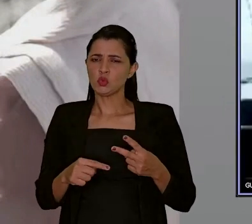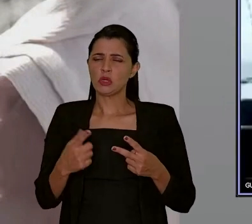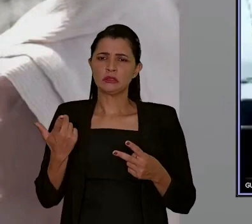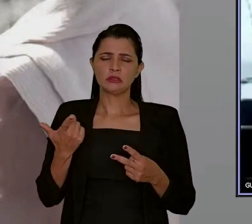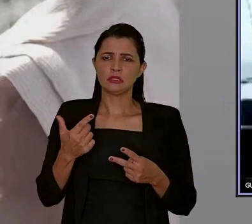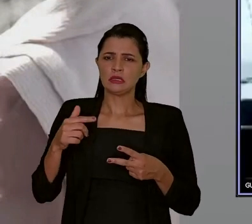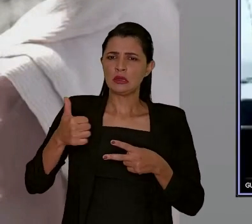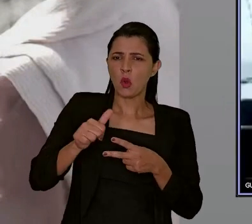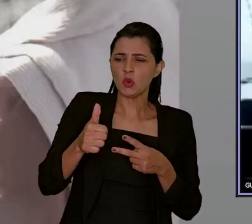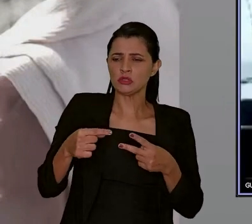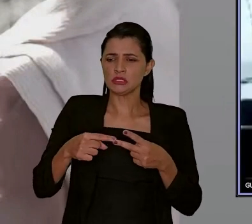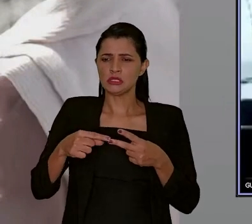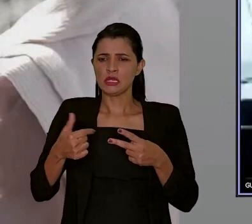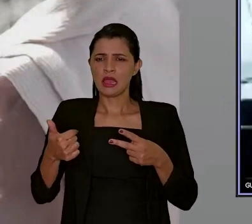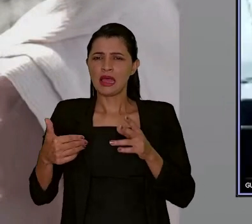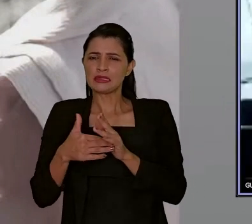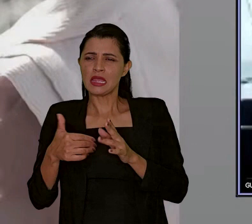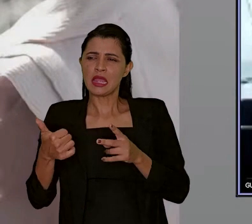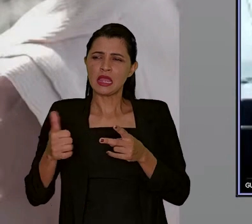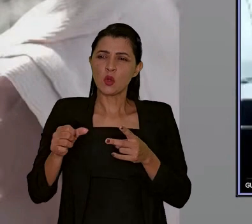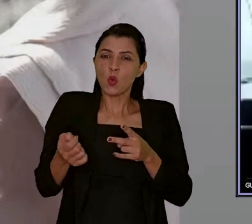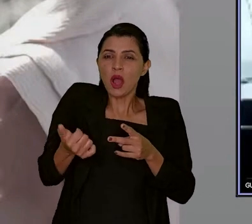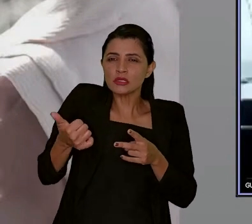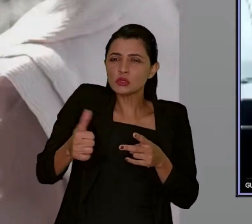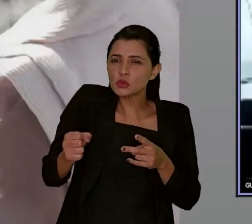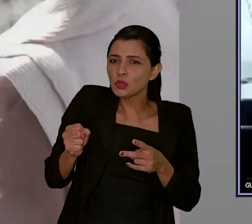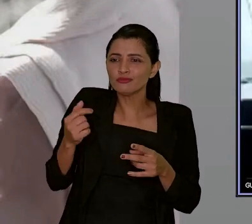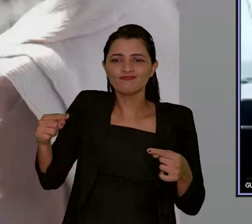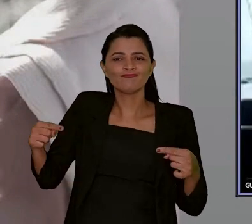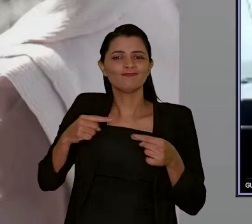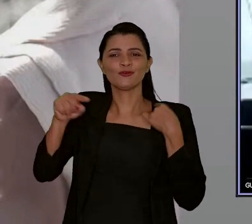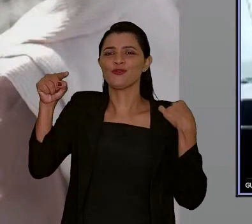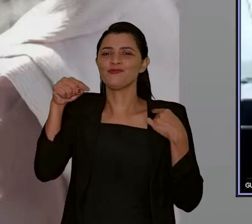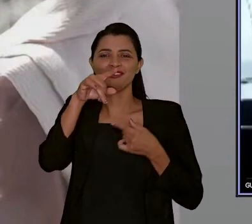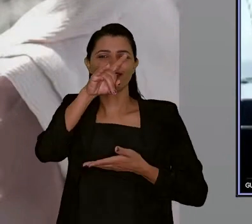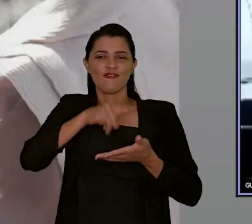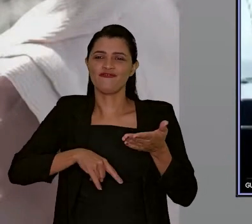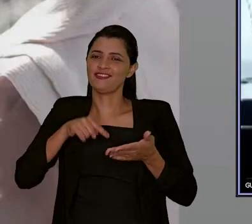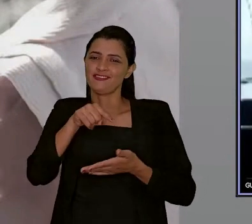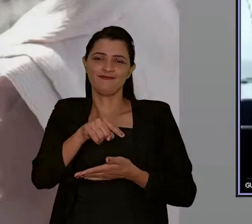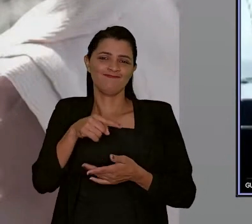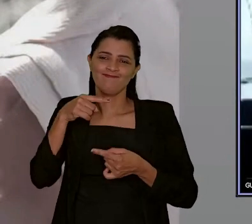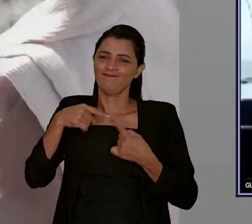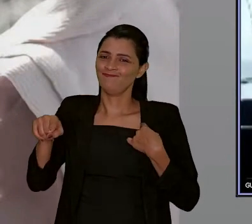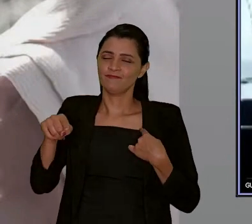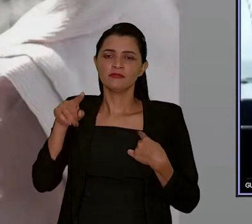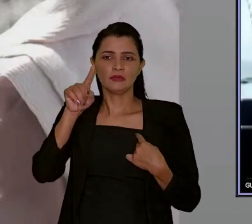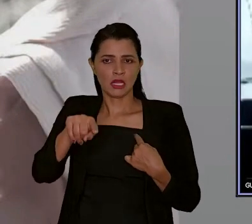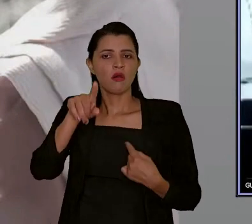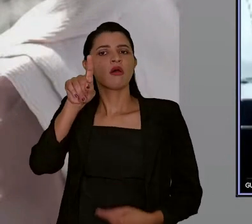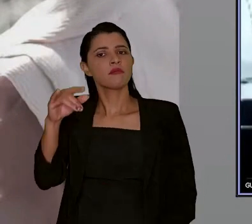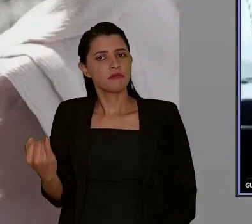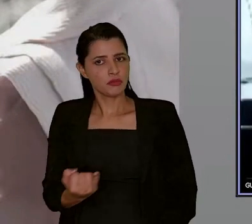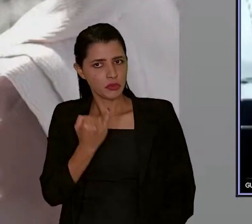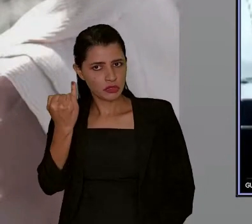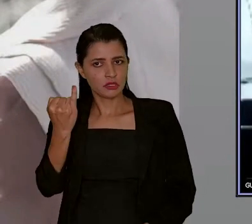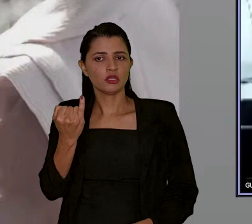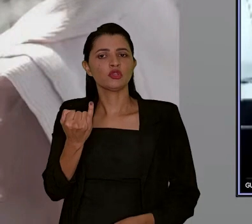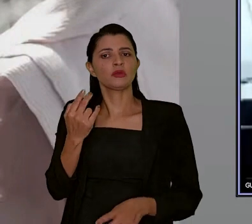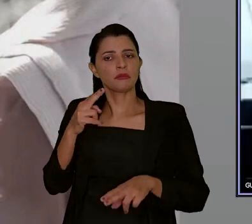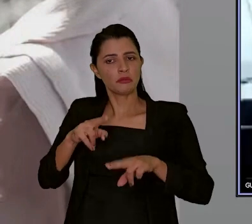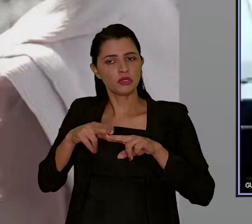de 1980. Então, é importante, por isso eu reforço essa ideia, a busca pela uniformidade